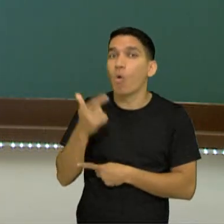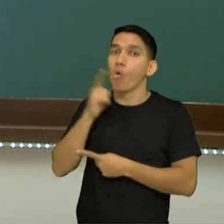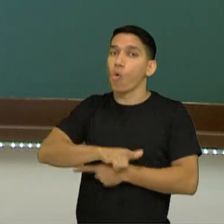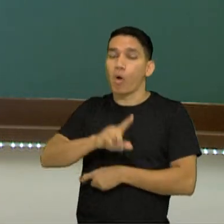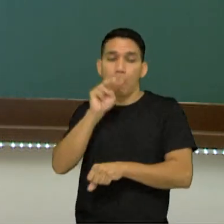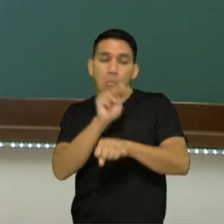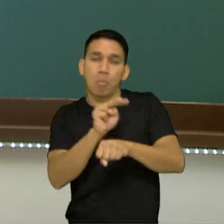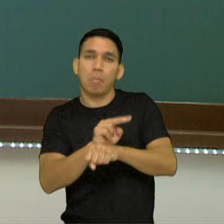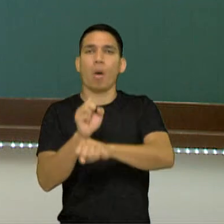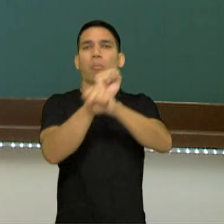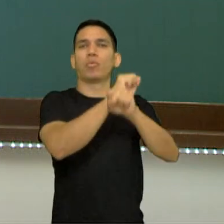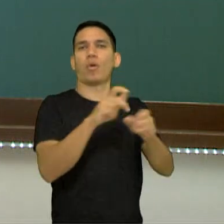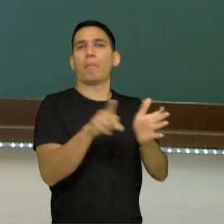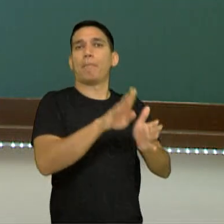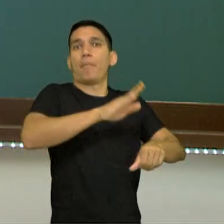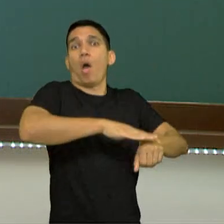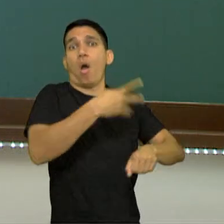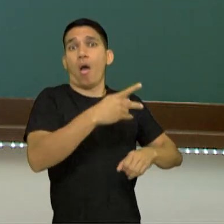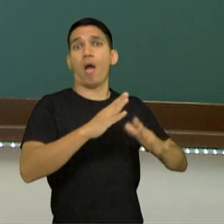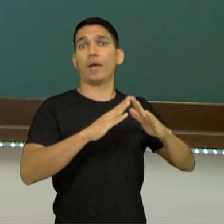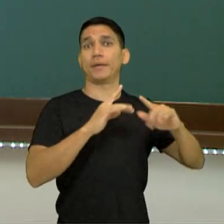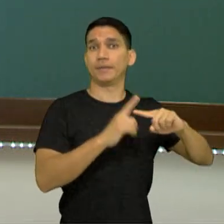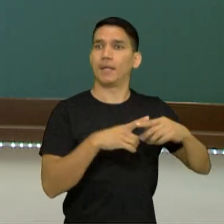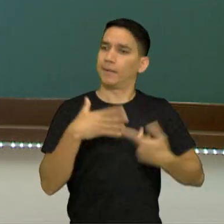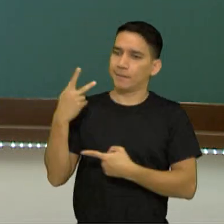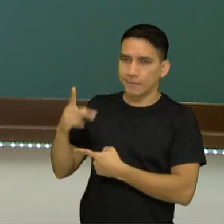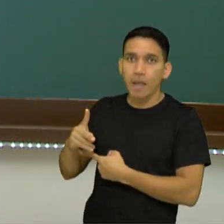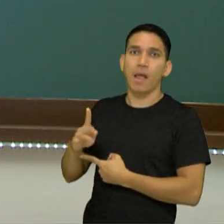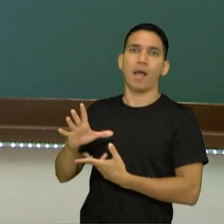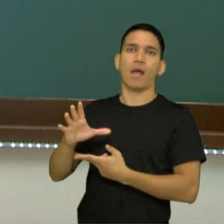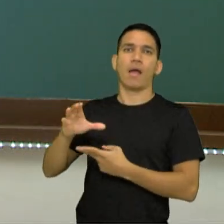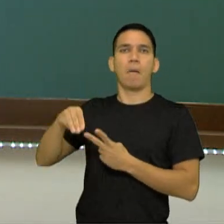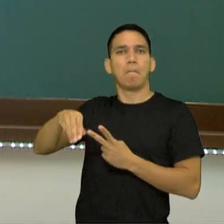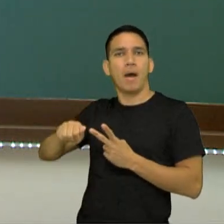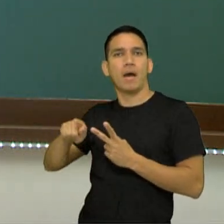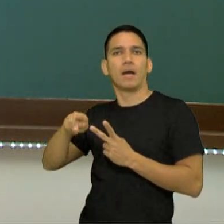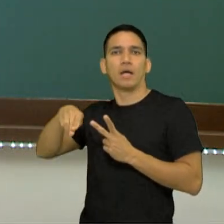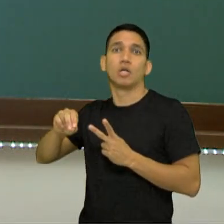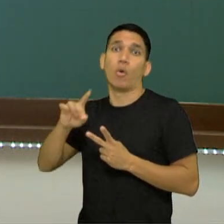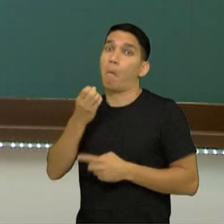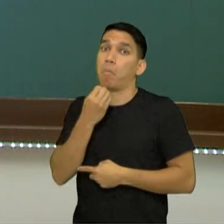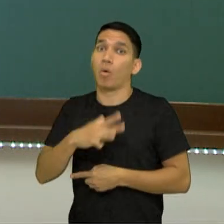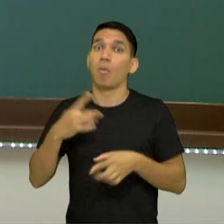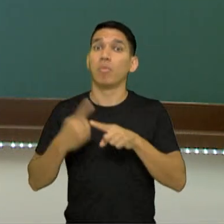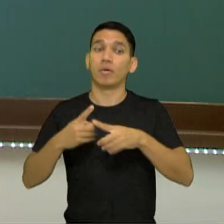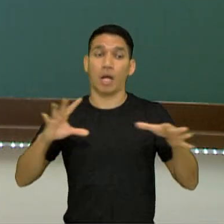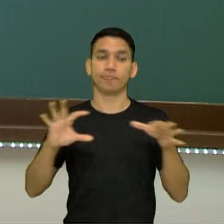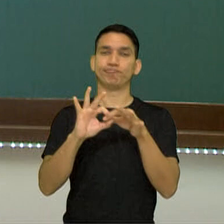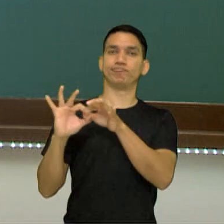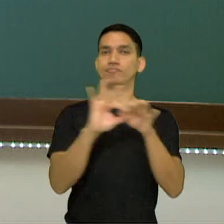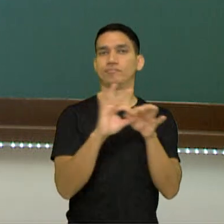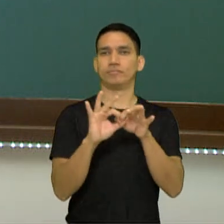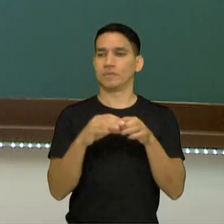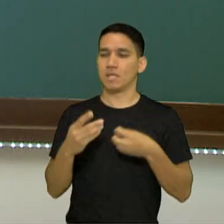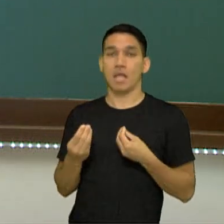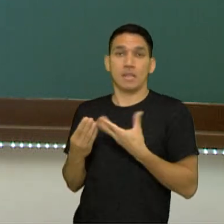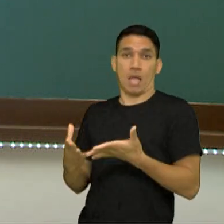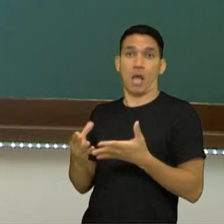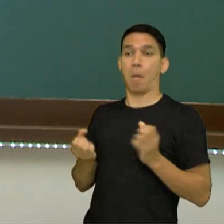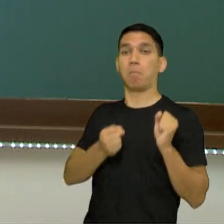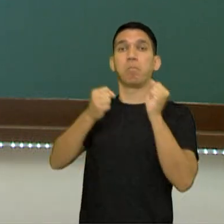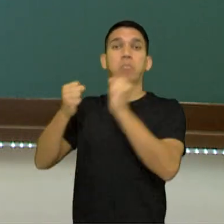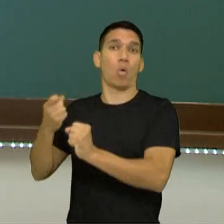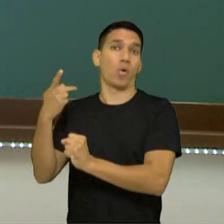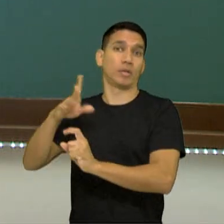própria igreja. E para Carlos Magno também era bom, porque era aliança com a igreja, certo? Isso legitimava o